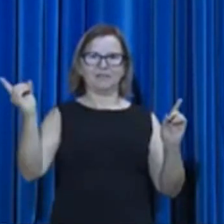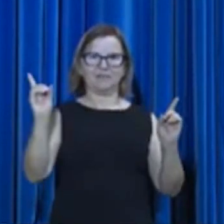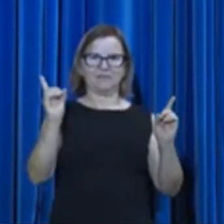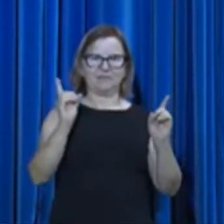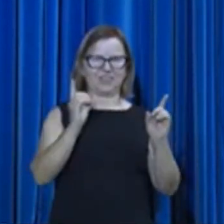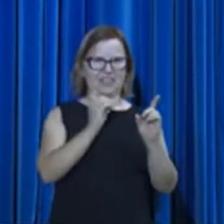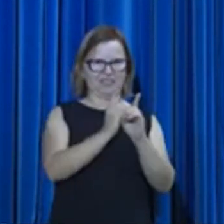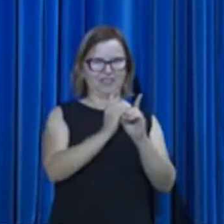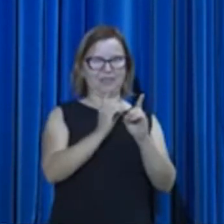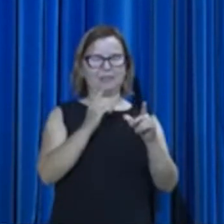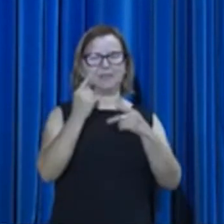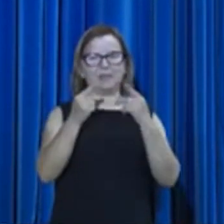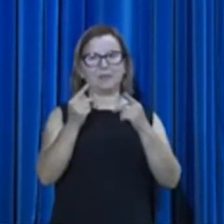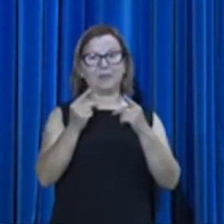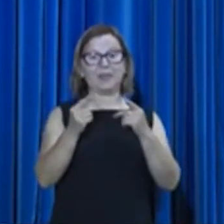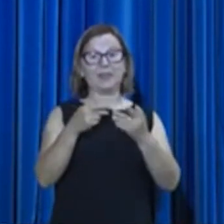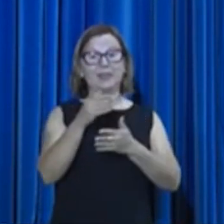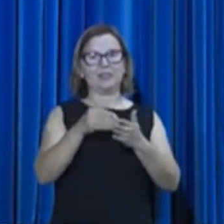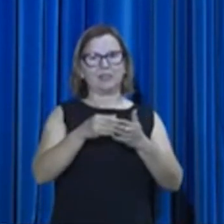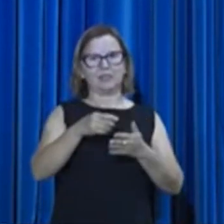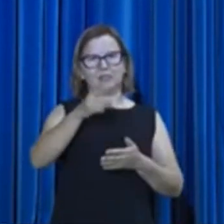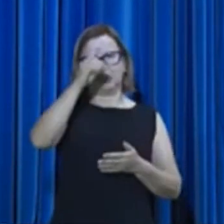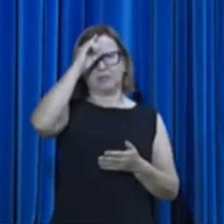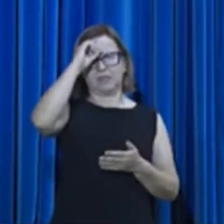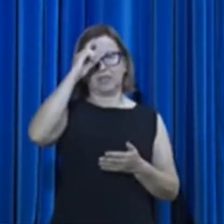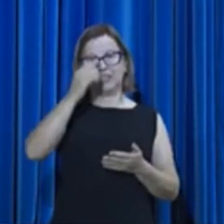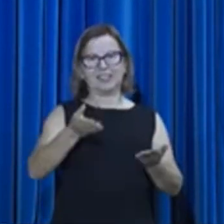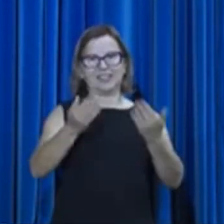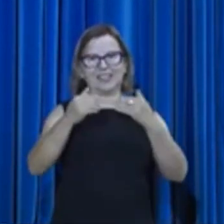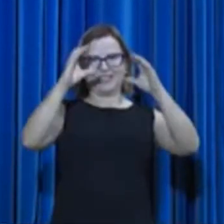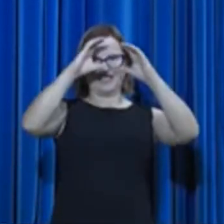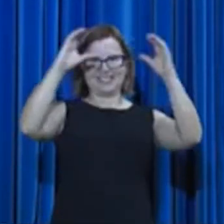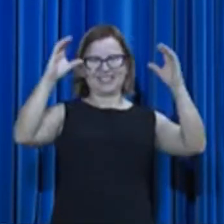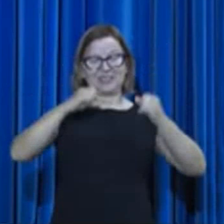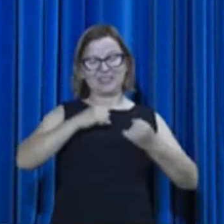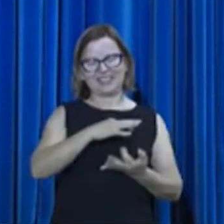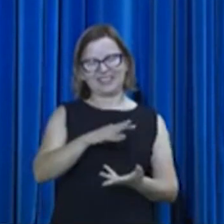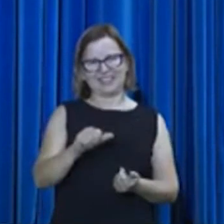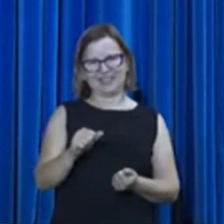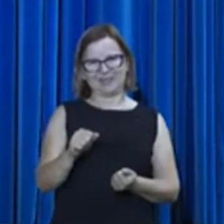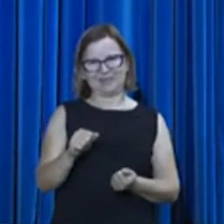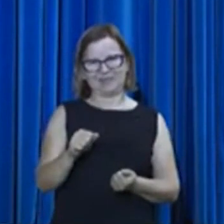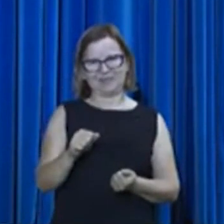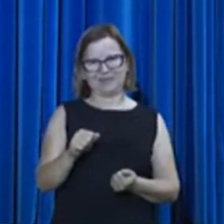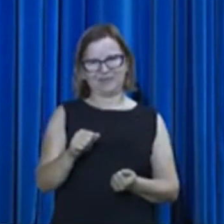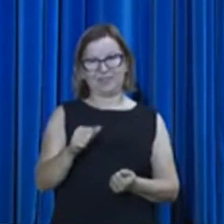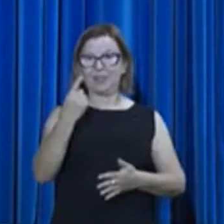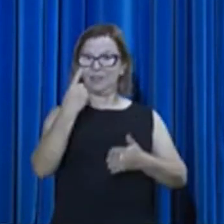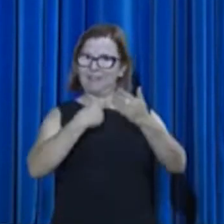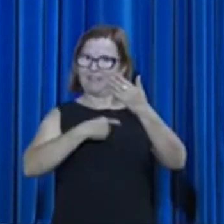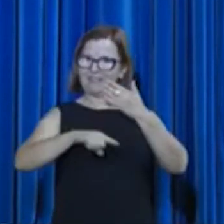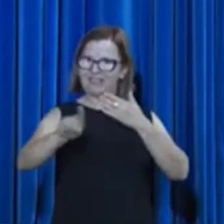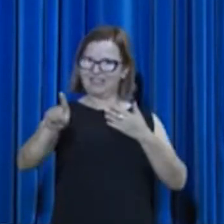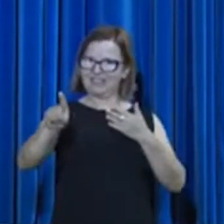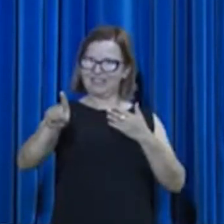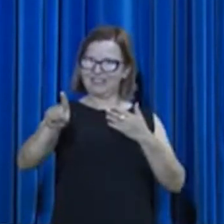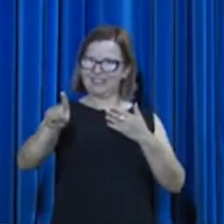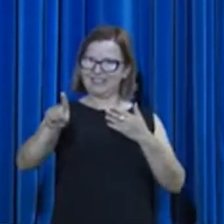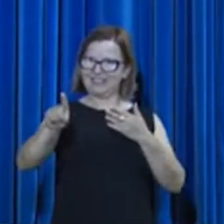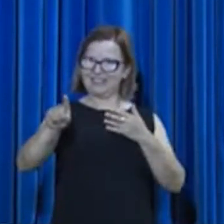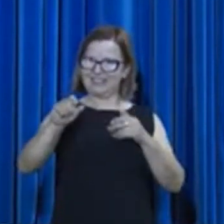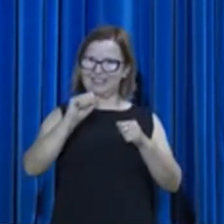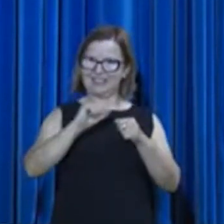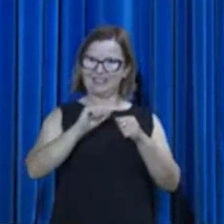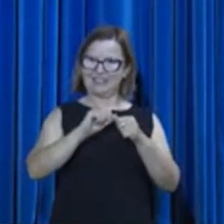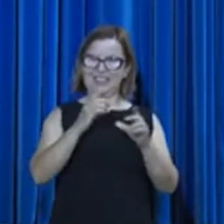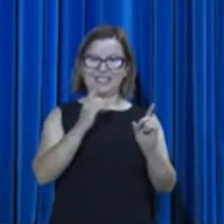dizendo: toda autoridade me foi dada no céu e na terra. Ide, portanto, fazei discípulos